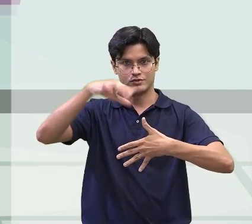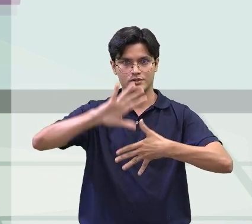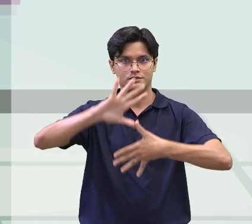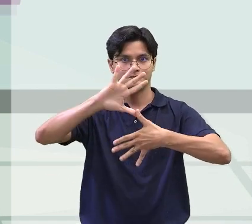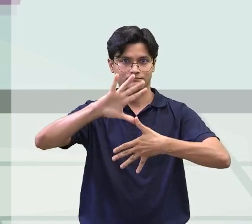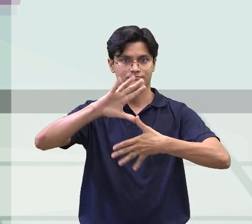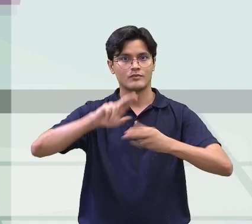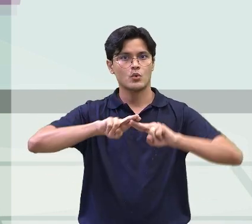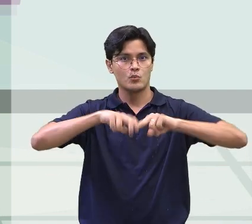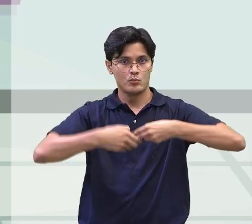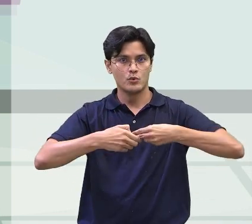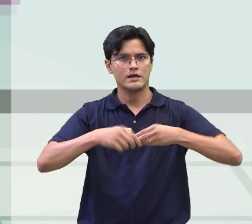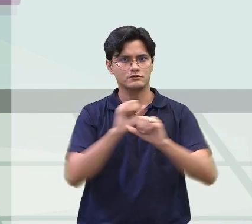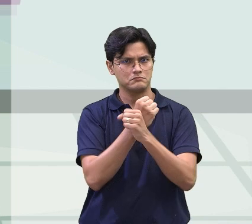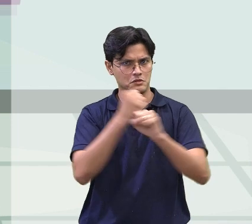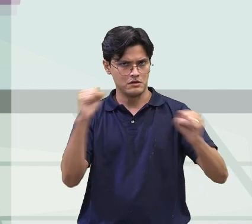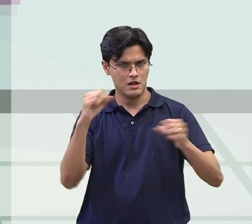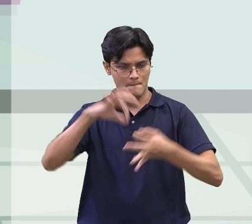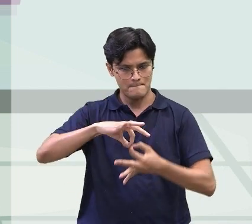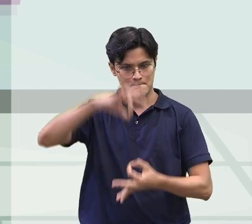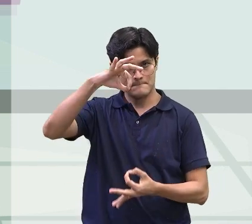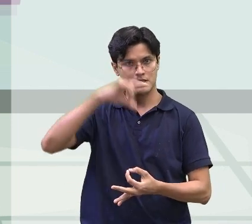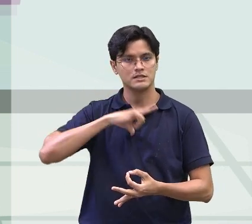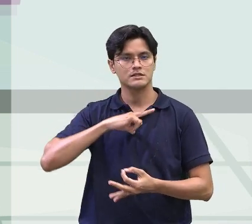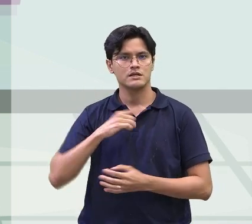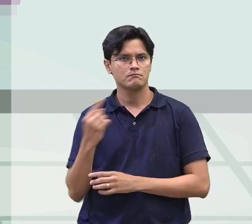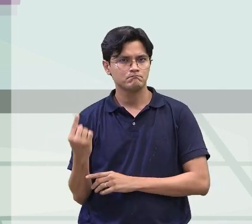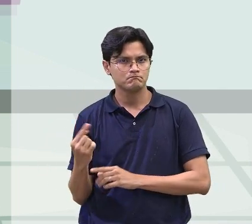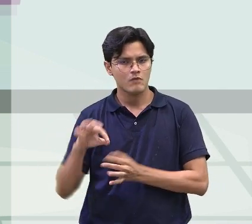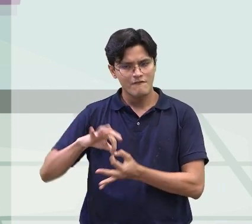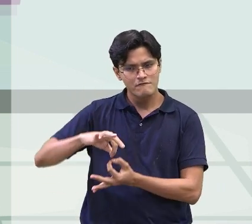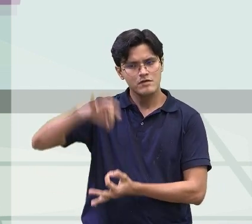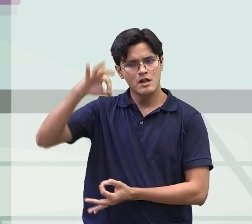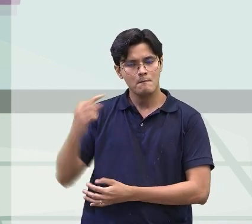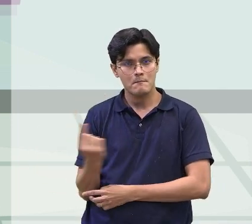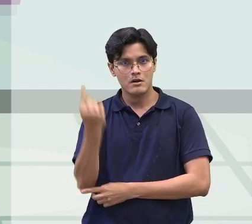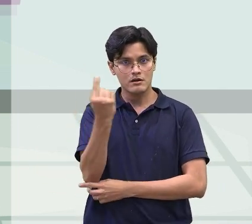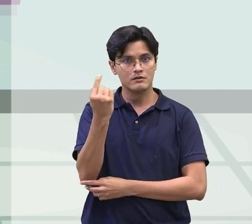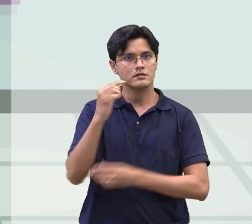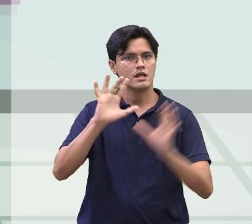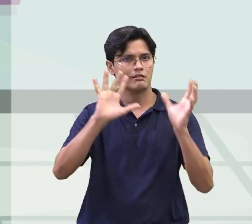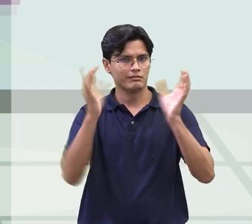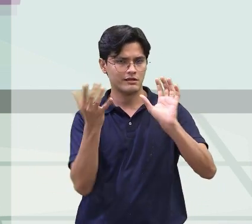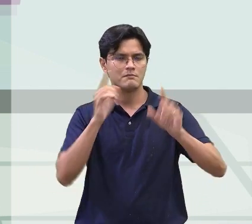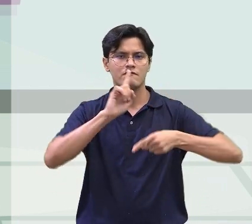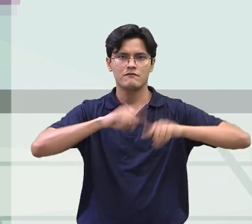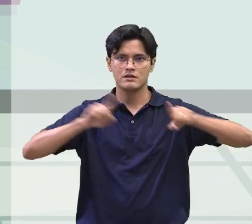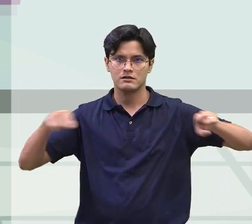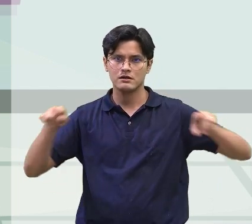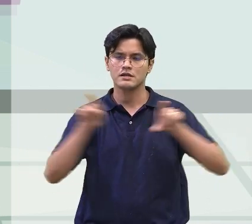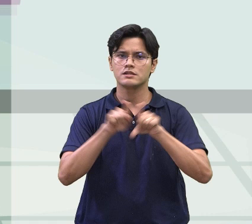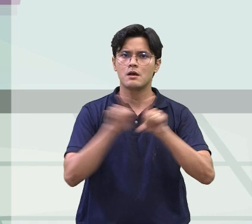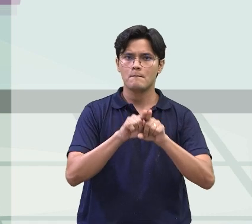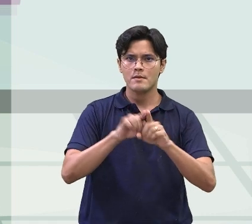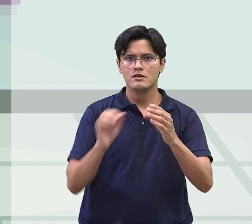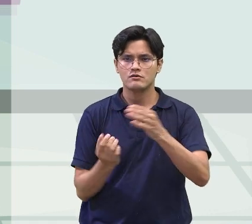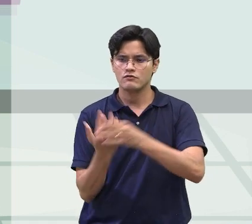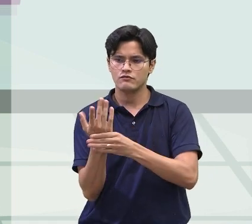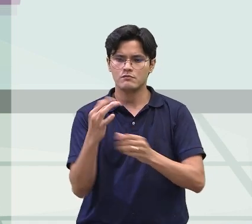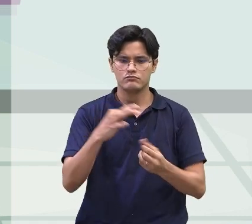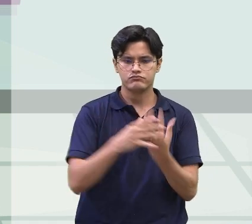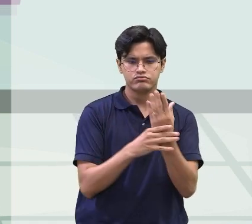devido à sua extensão, à variação de altitudes, dos climas e da vegetação. Há uma riqueza cultural das